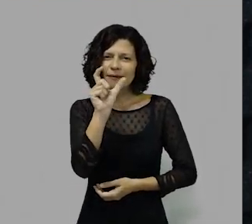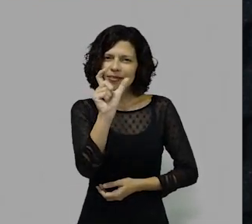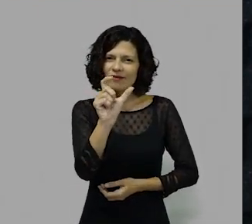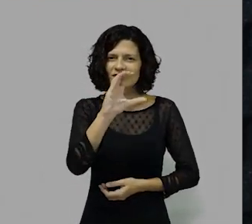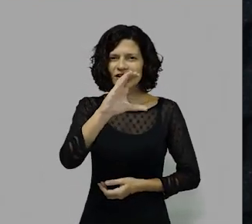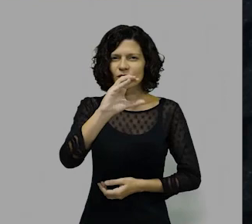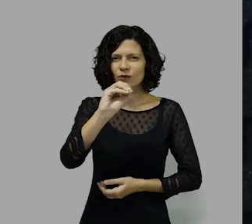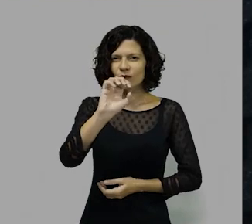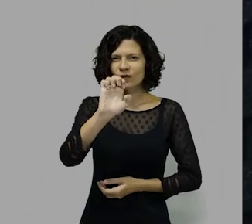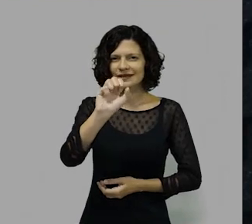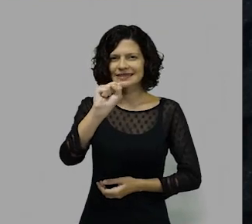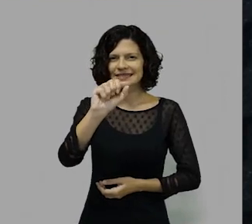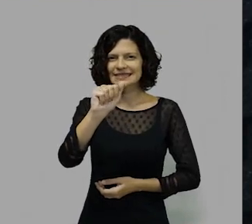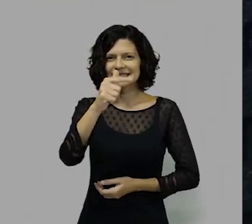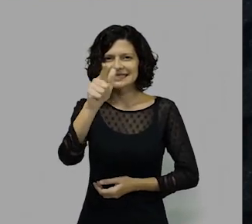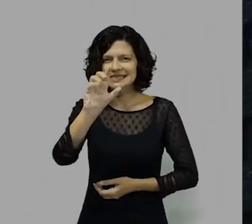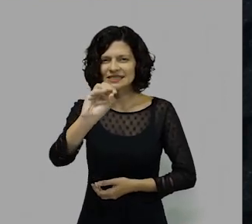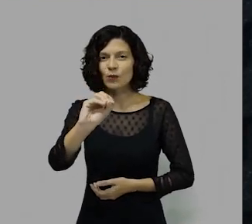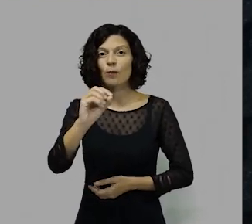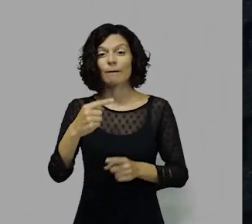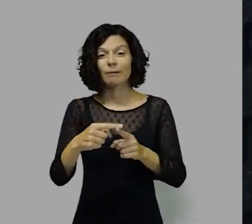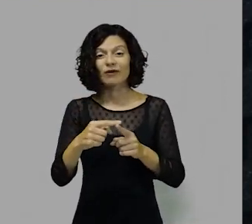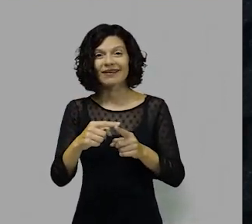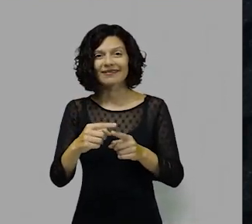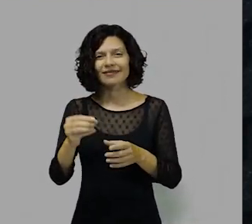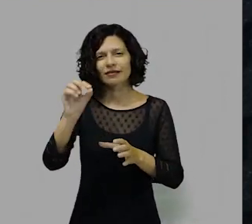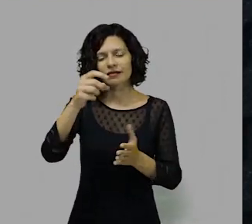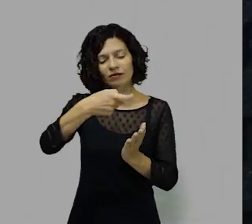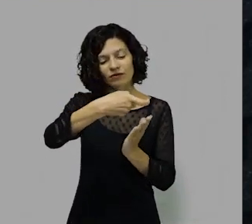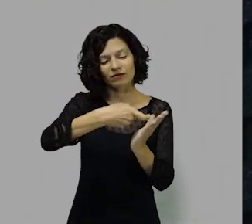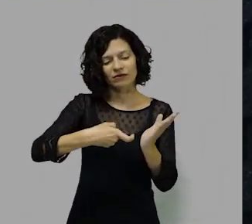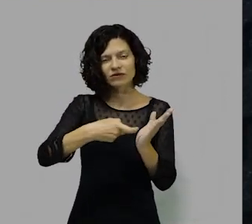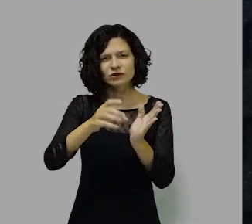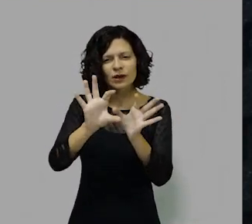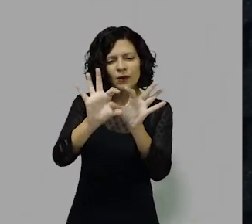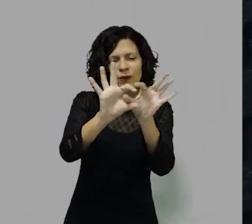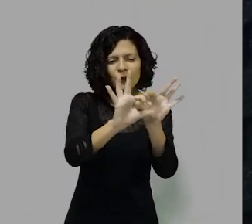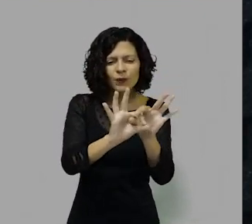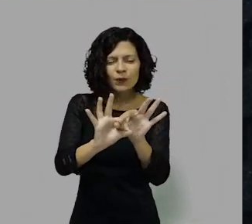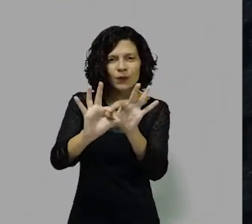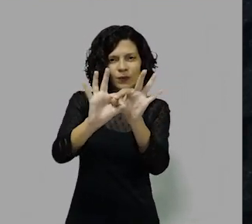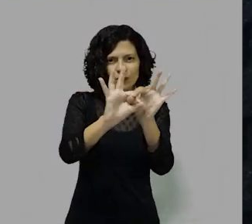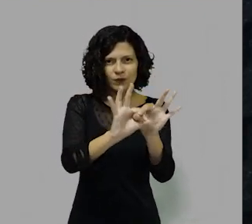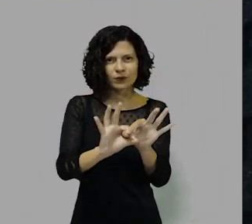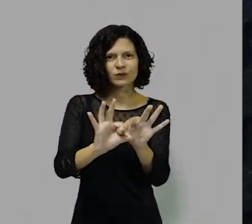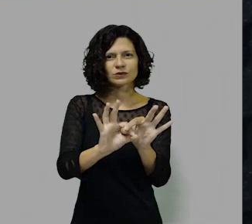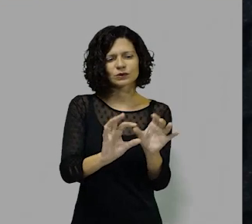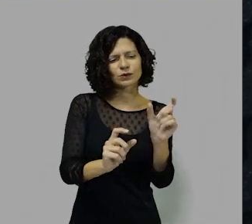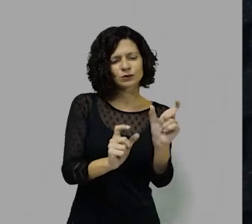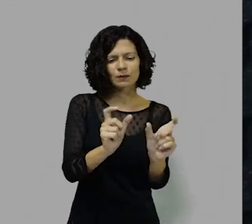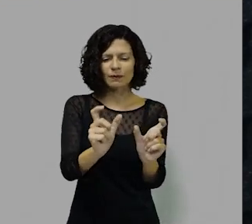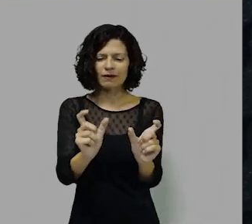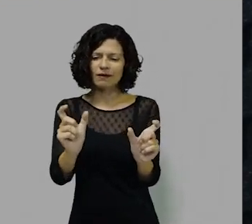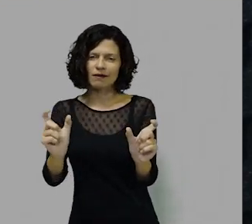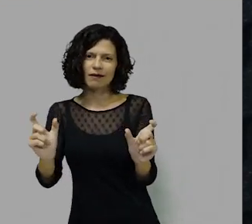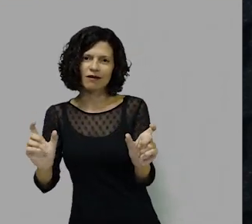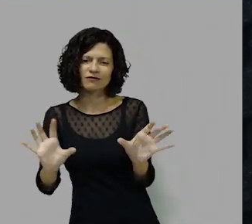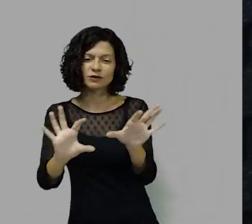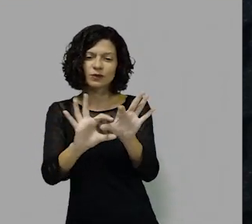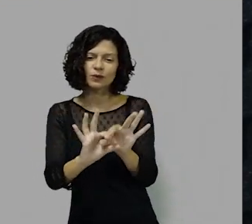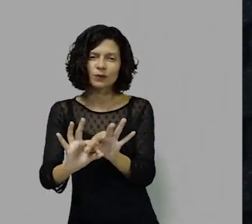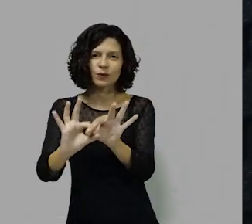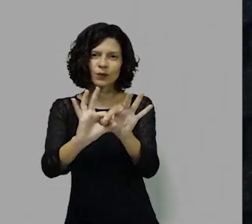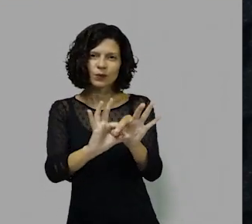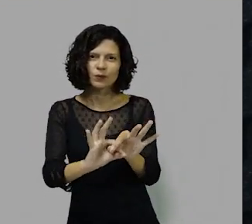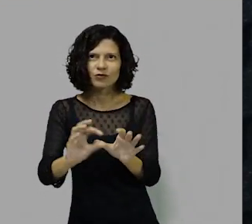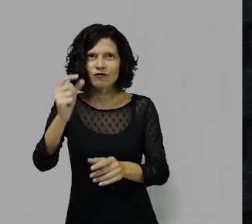coesão é importante num texto, nas aulas de inglês, nas aulas de língua portuguesa. Tá? A coesão é aquilo que estabelece o